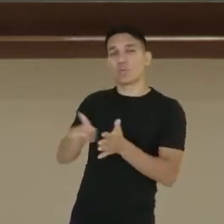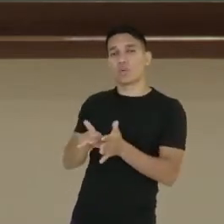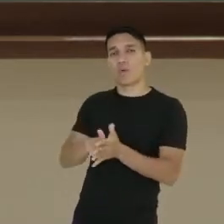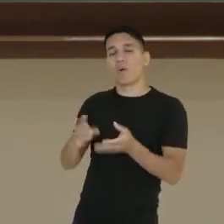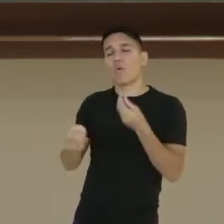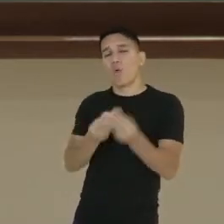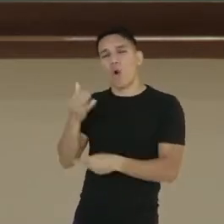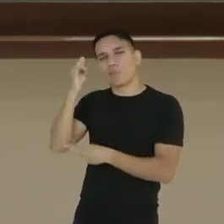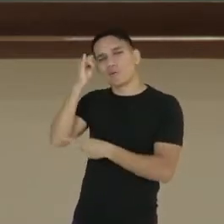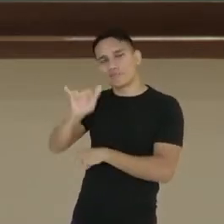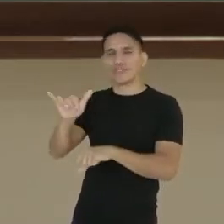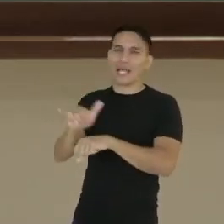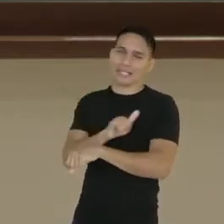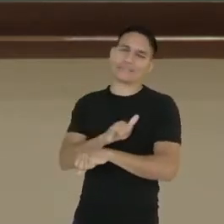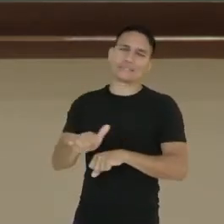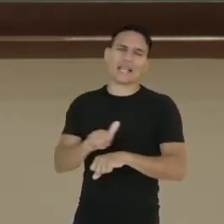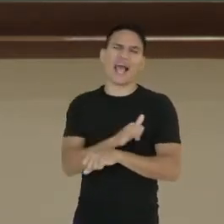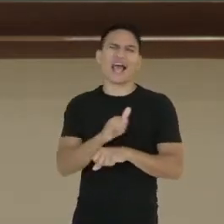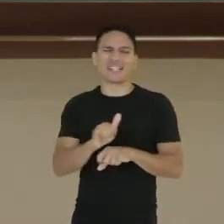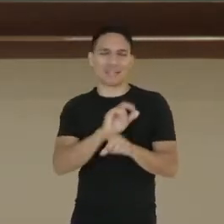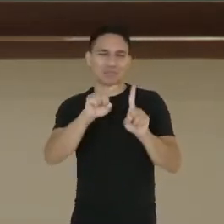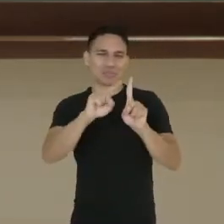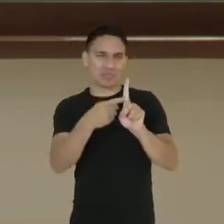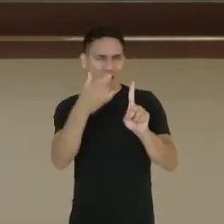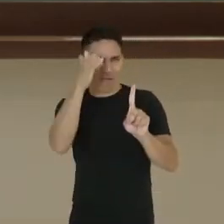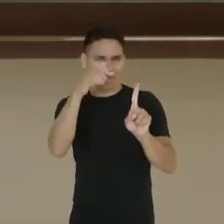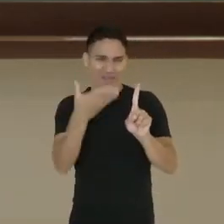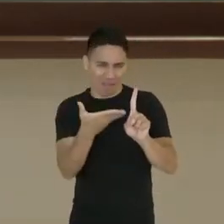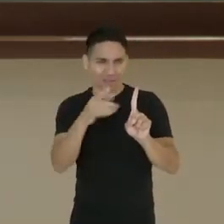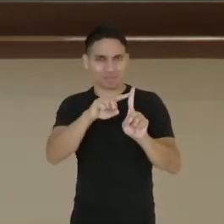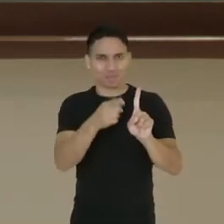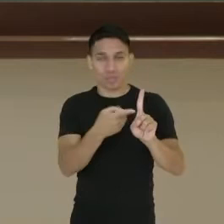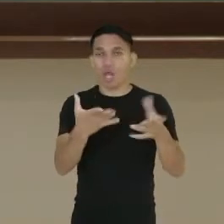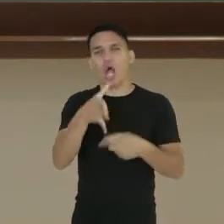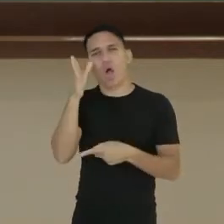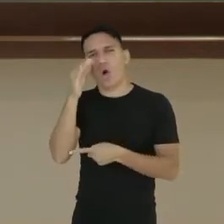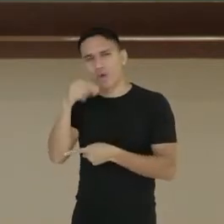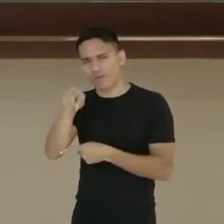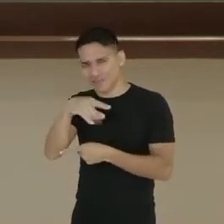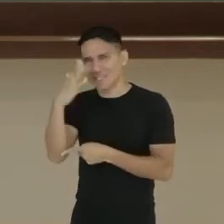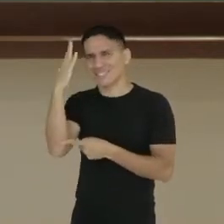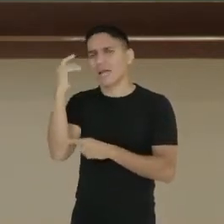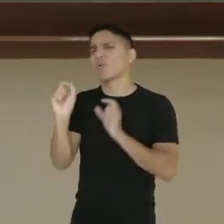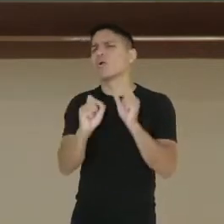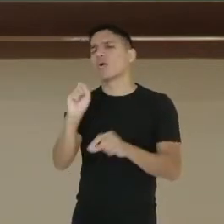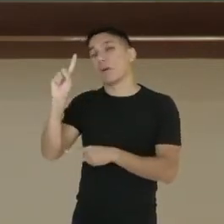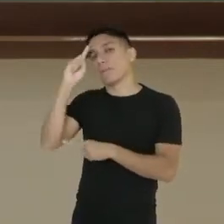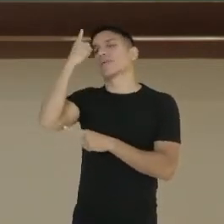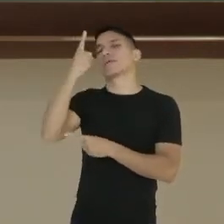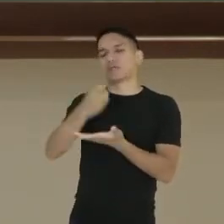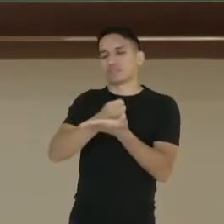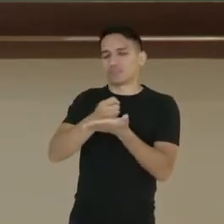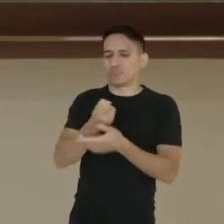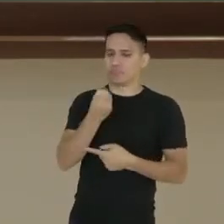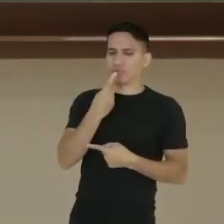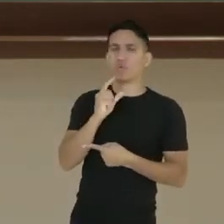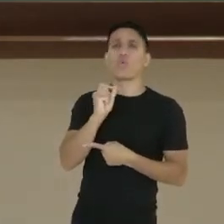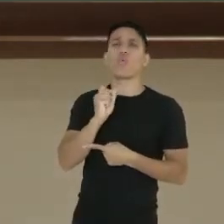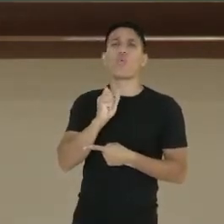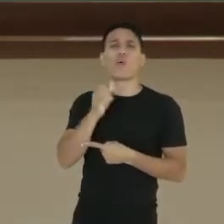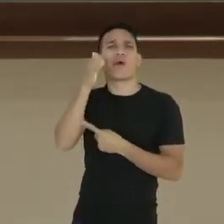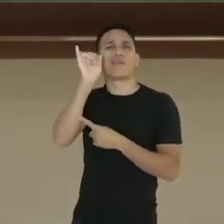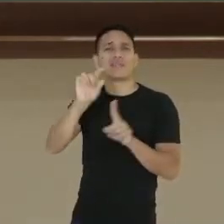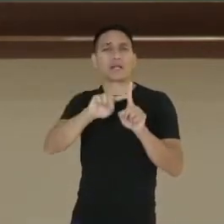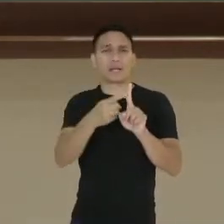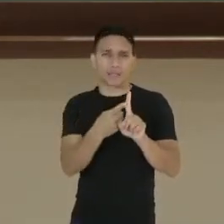contraceptivos. Uma curiosidade: você sabe quem que inventou a pílula anticoncepcional? Ela foi inventada